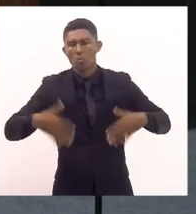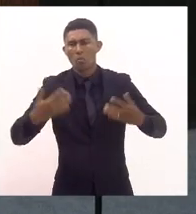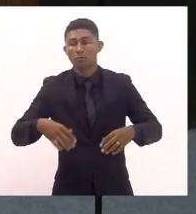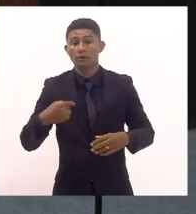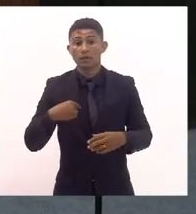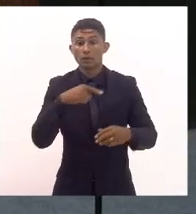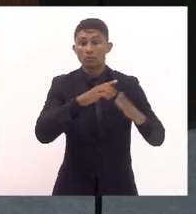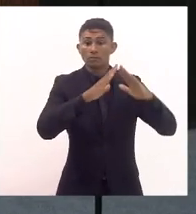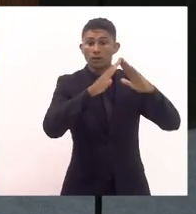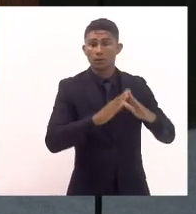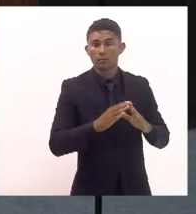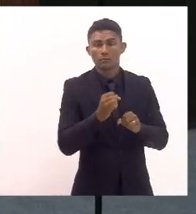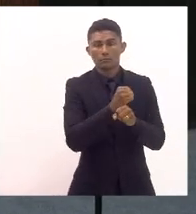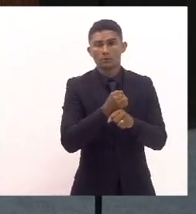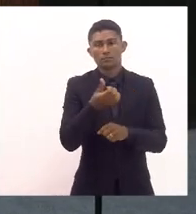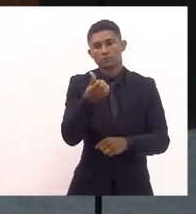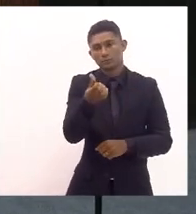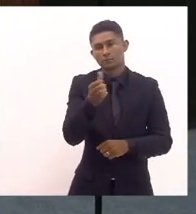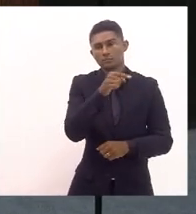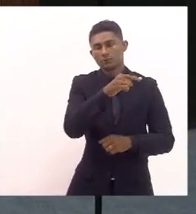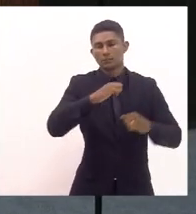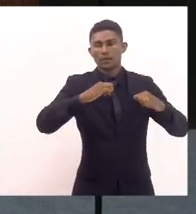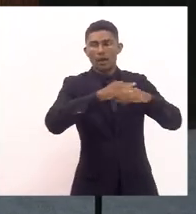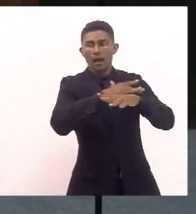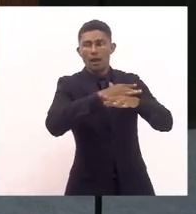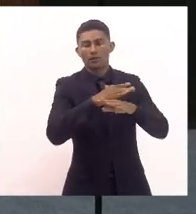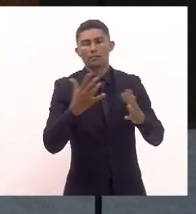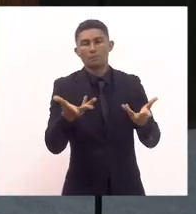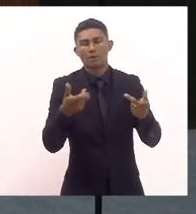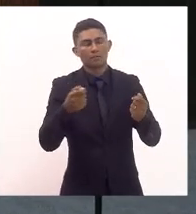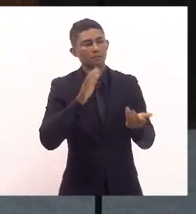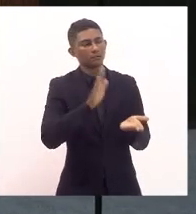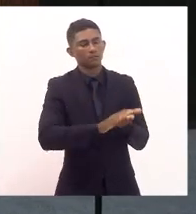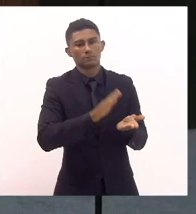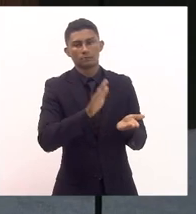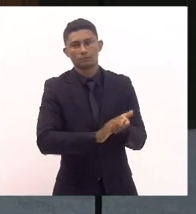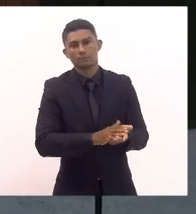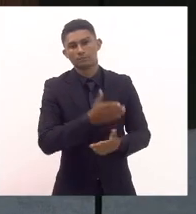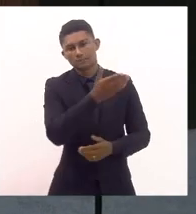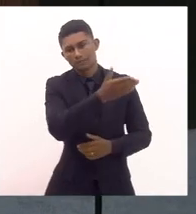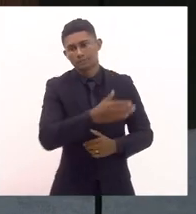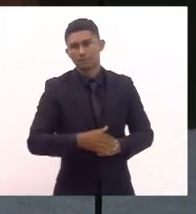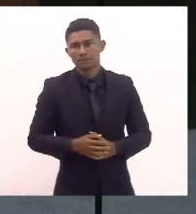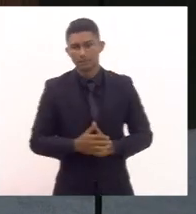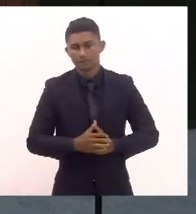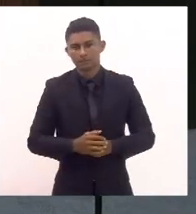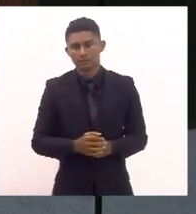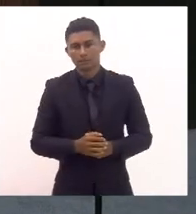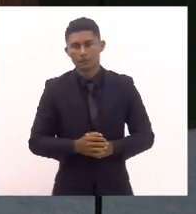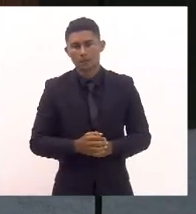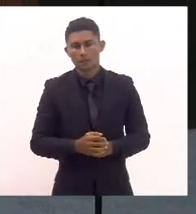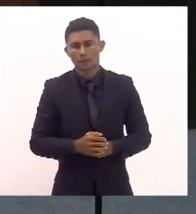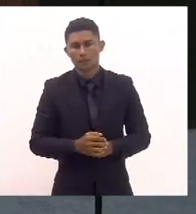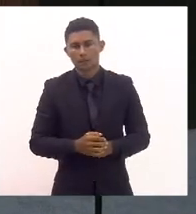seis anos em Valença Valença Maravilha poxa parabéns parabéns e